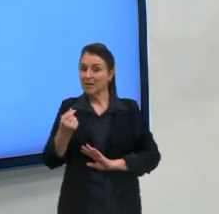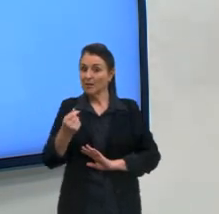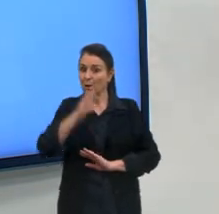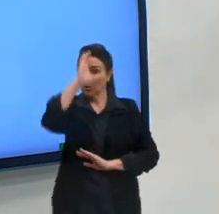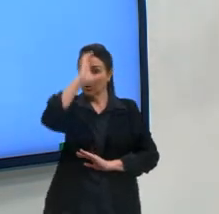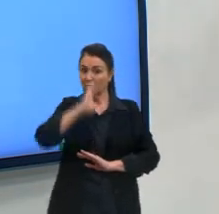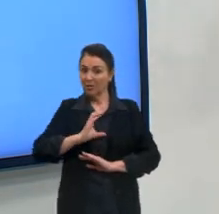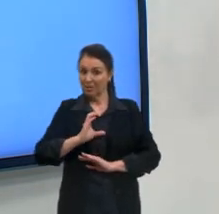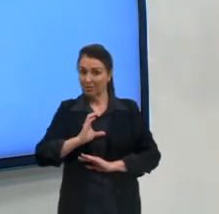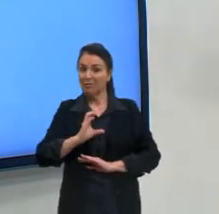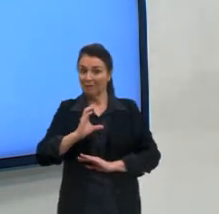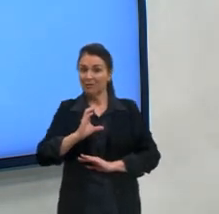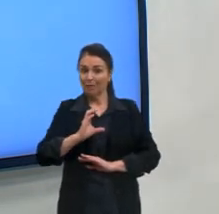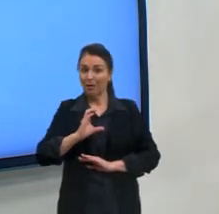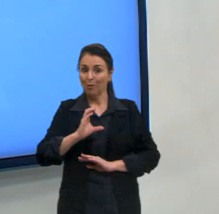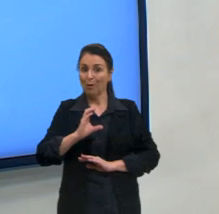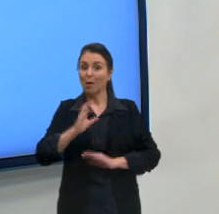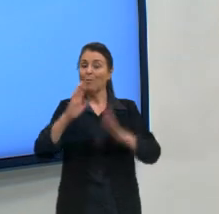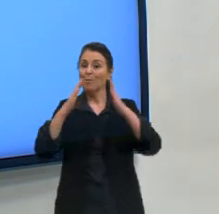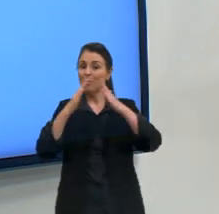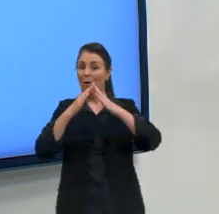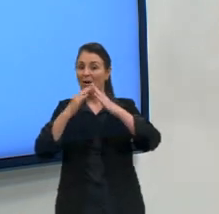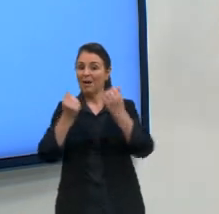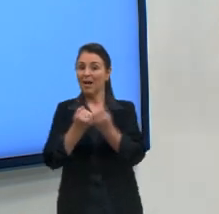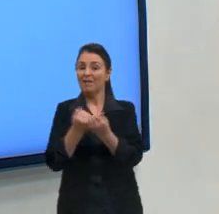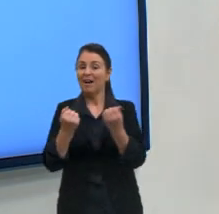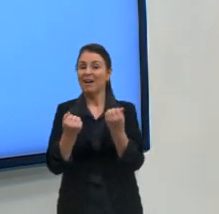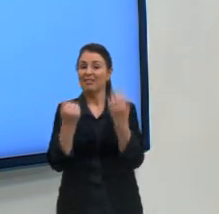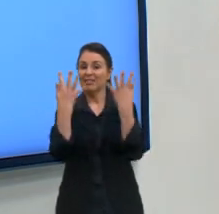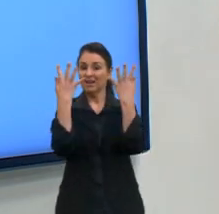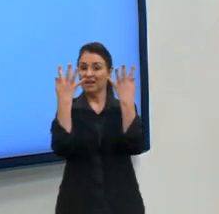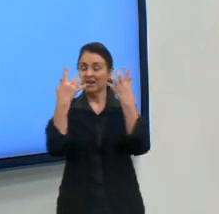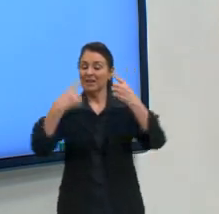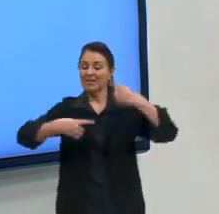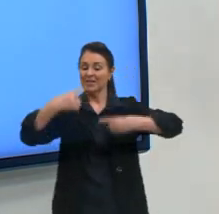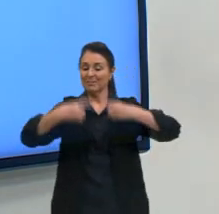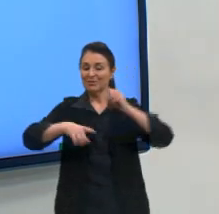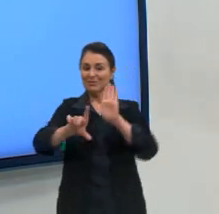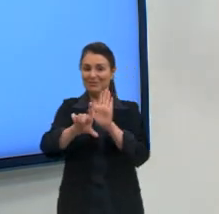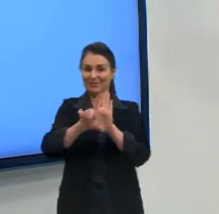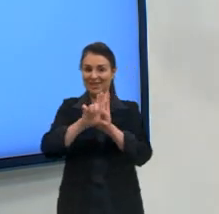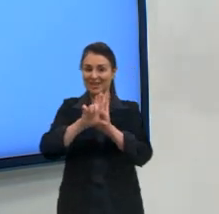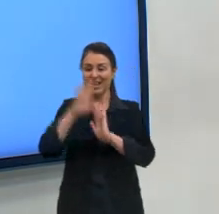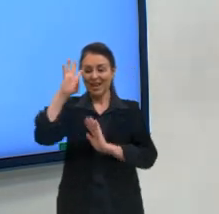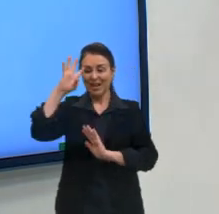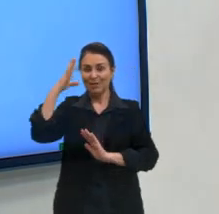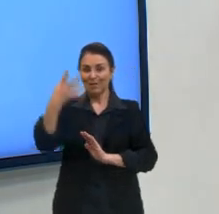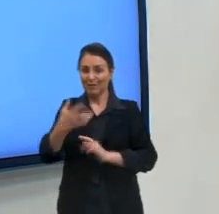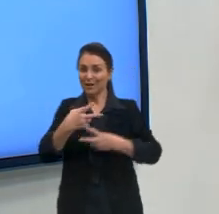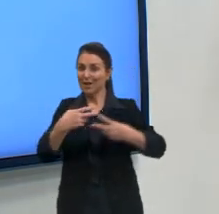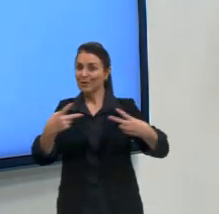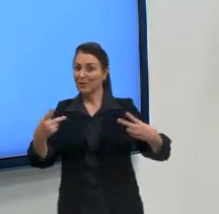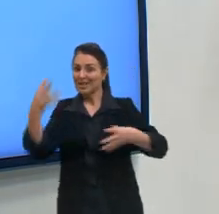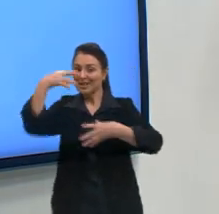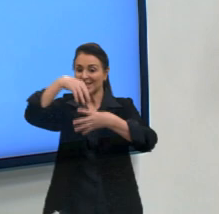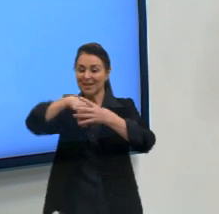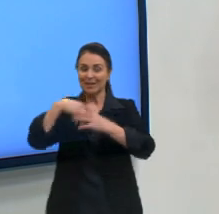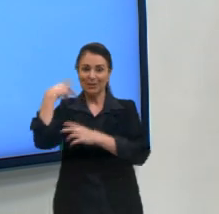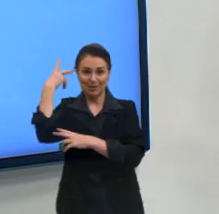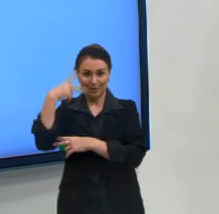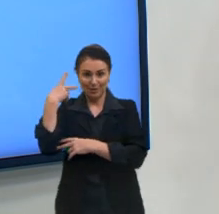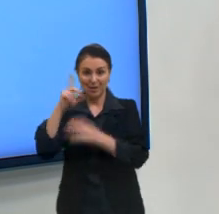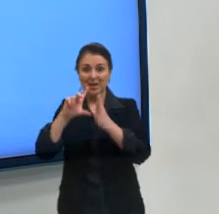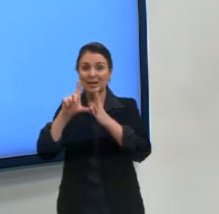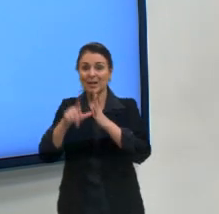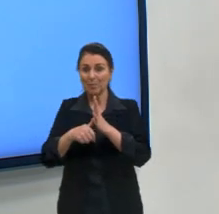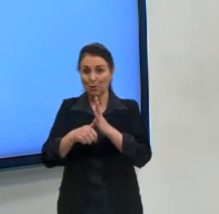atenienses podiam participar dessas assembleias e debater as leis e debater decisões políticas depois